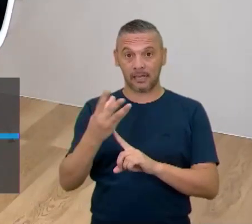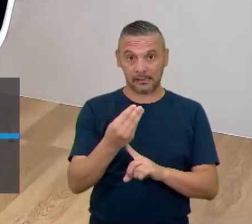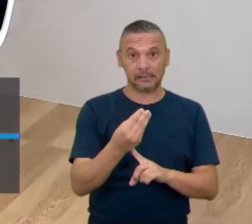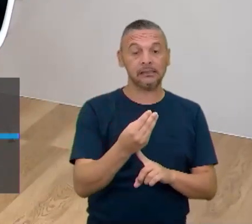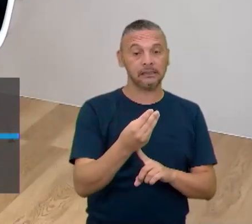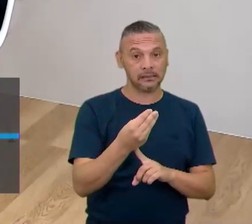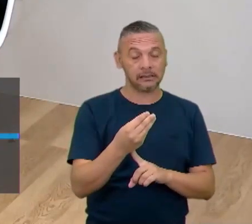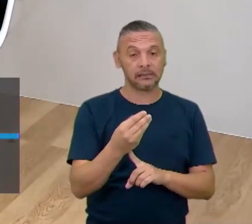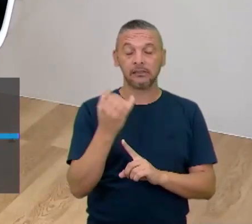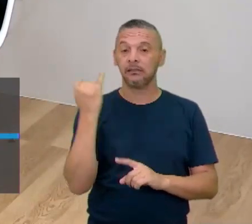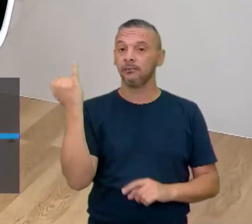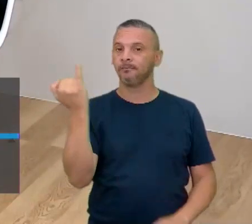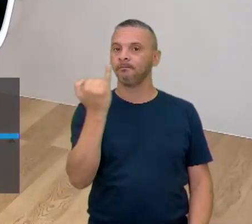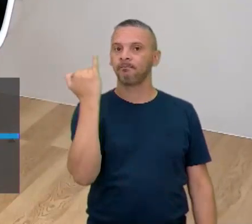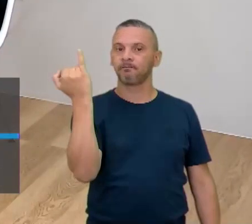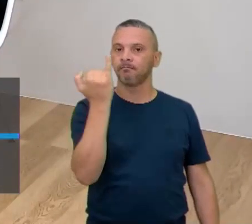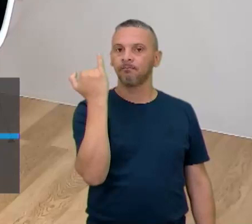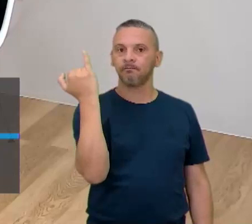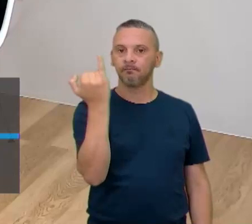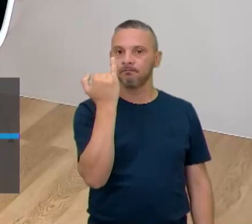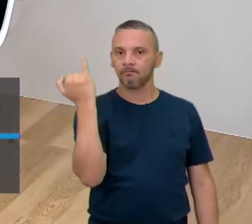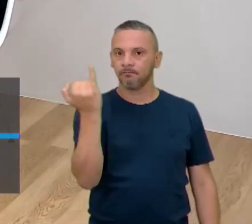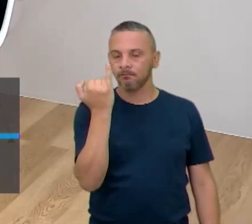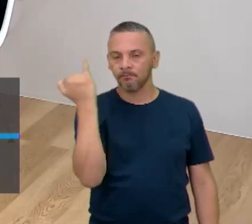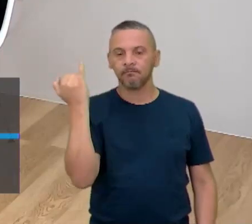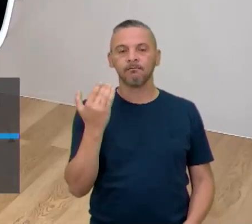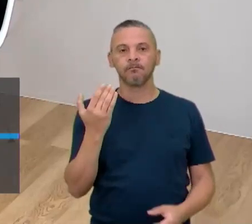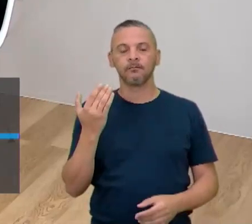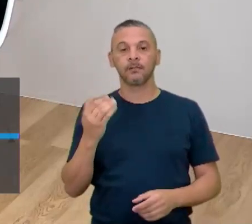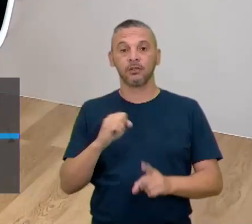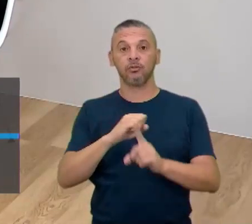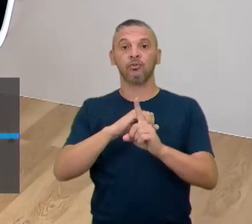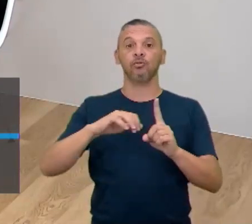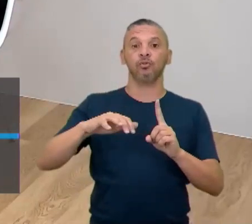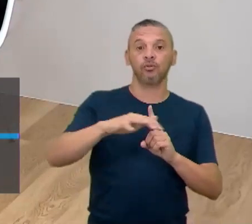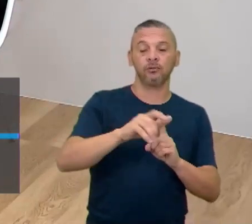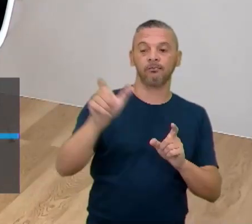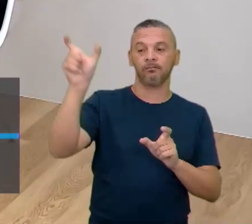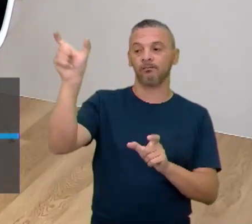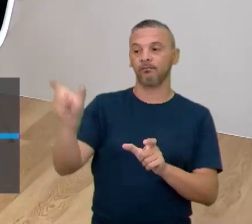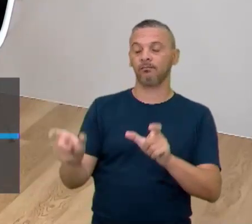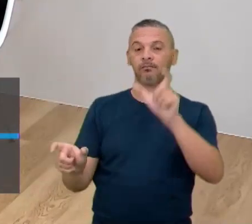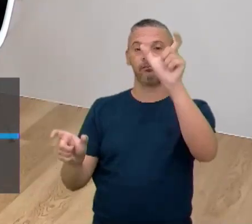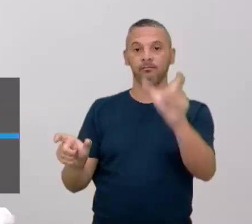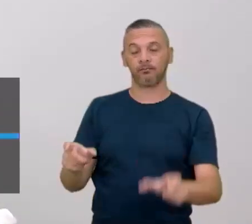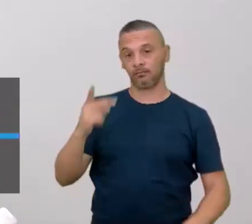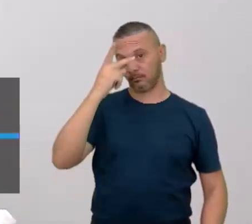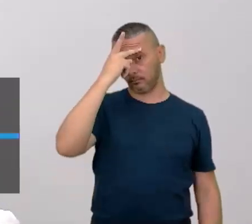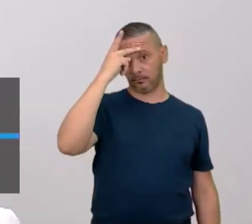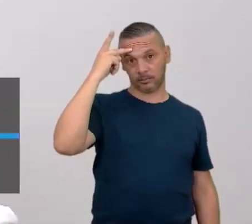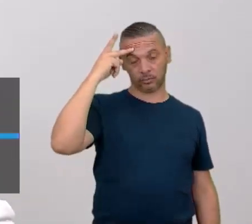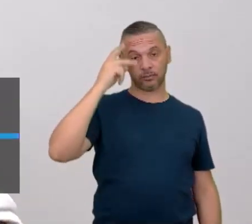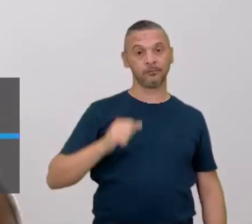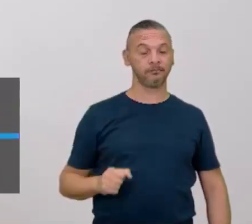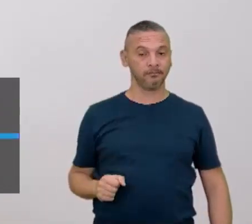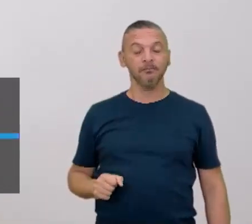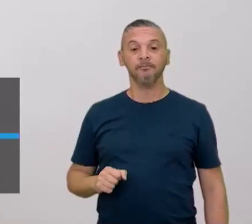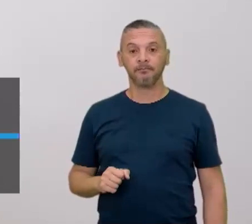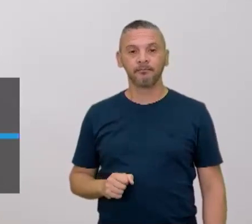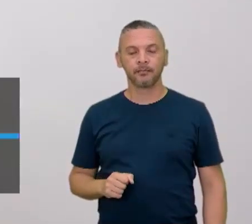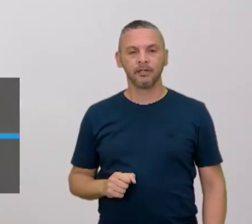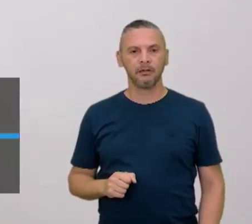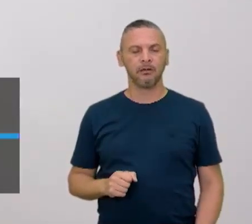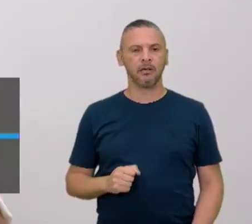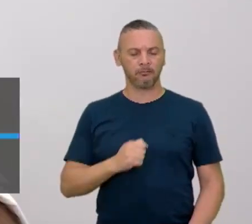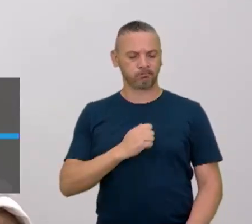é extremamente importante na formação social do indivíduo. Não é à toa que